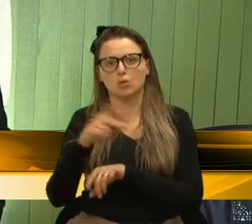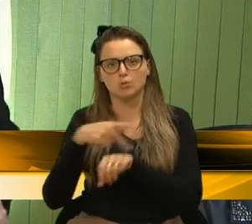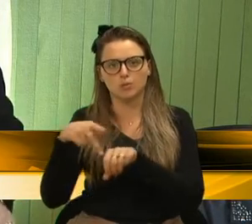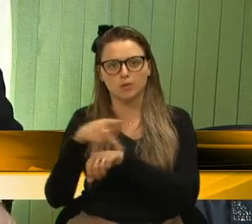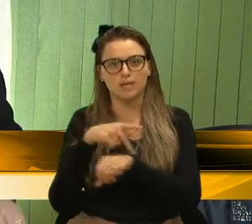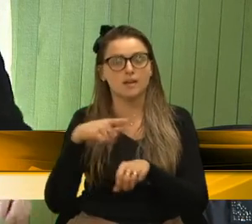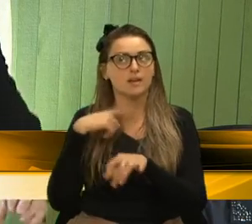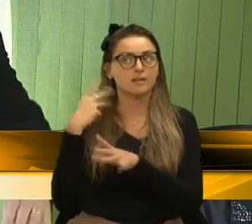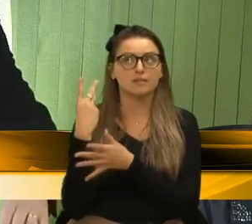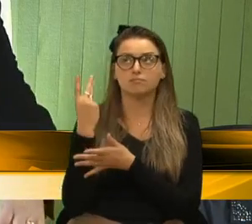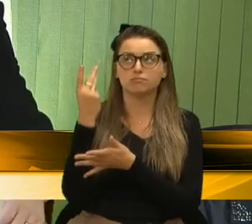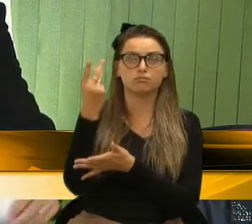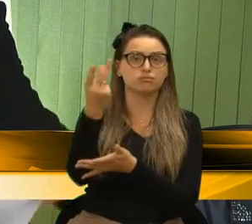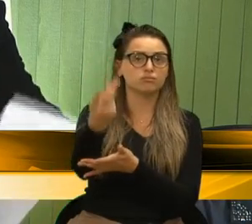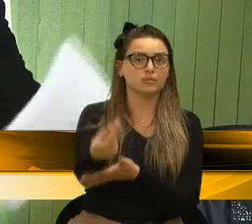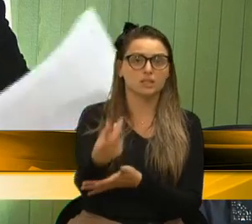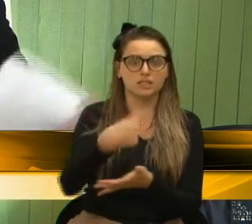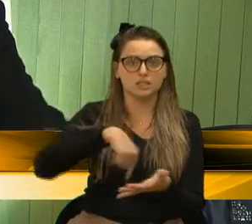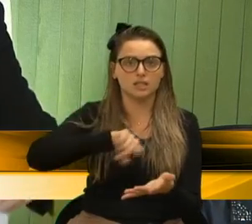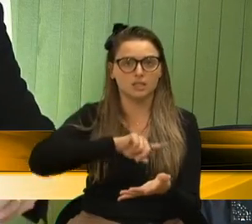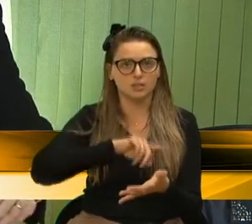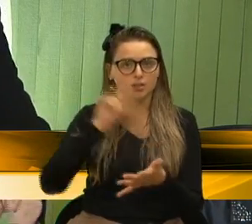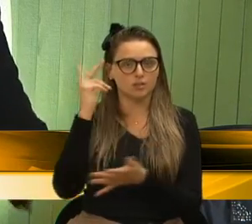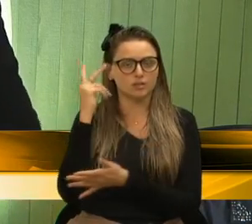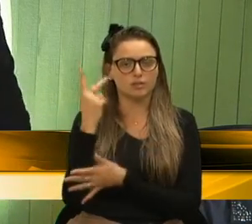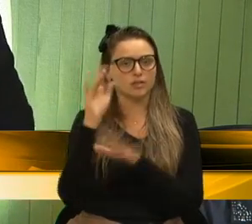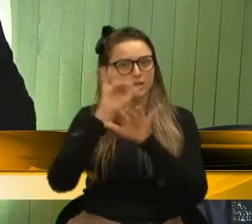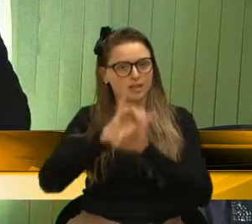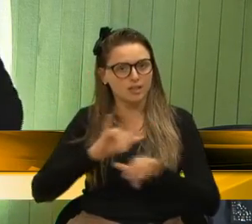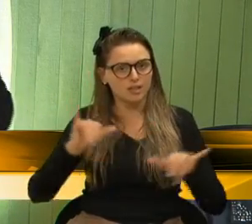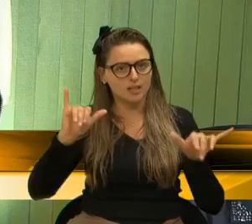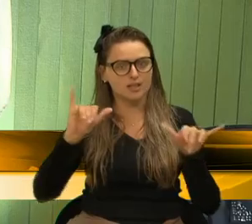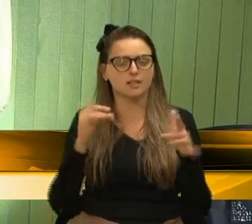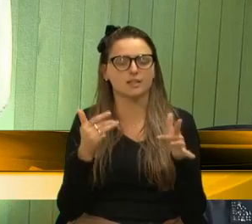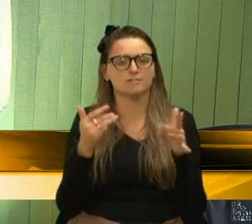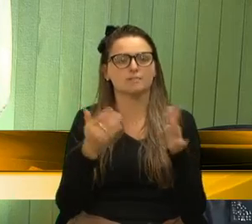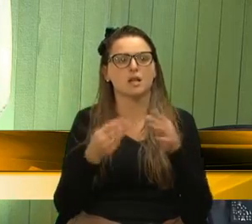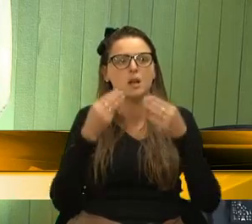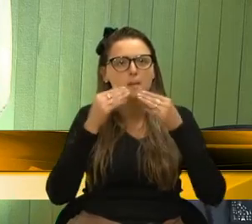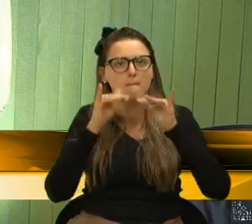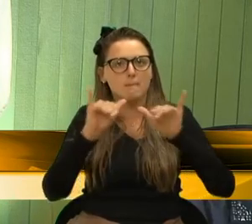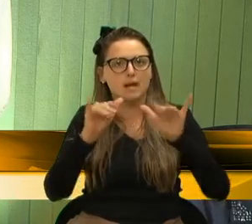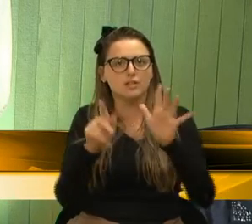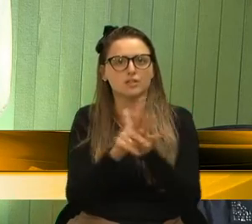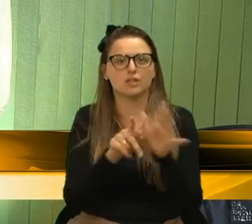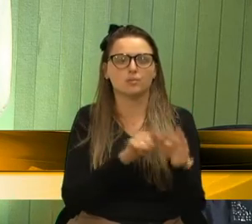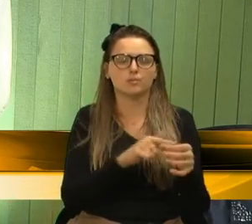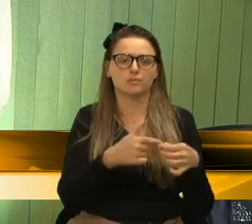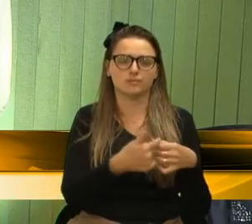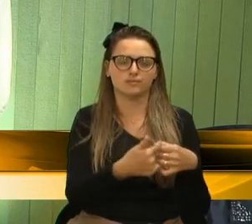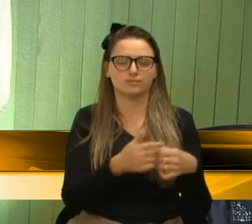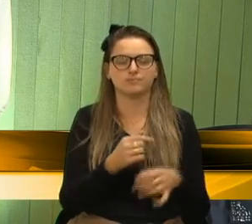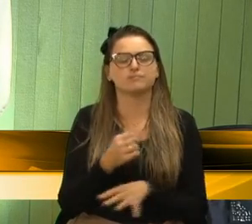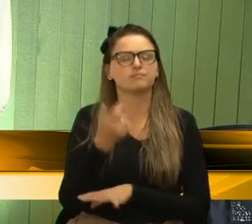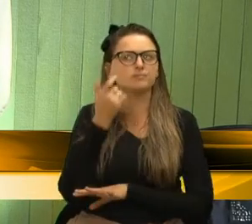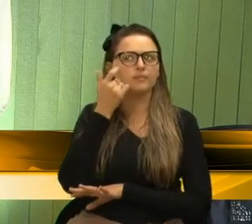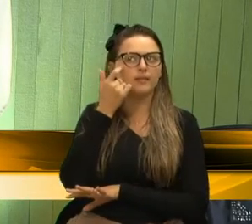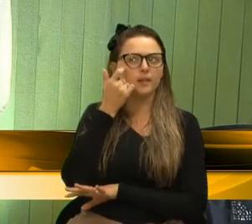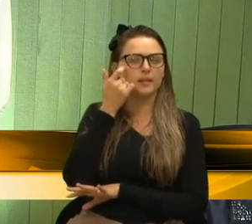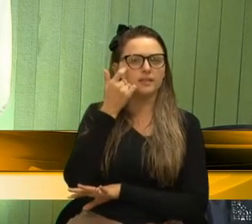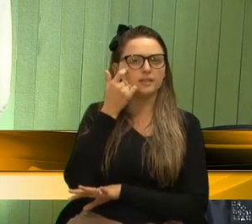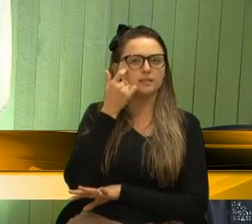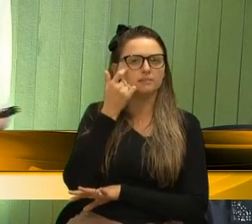tradições e que divulgam o nosso município. E pensando nisso, queridos colegas, nós vislumbramos